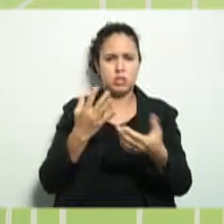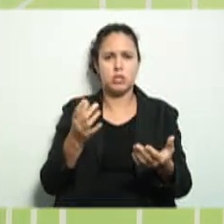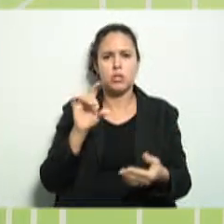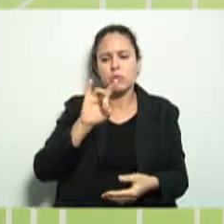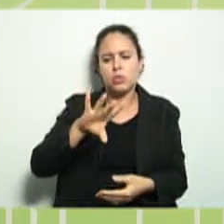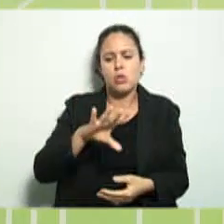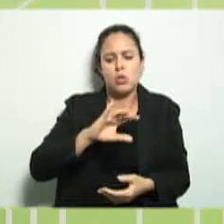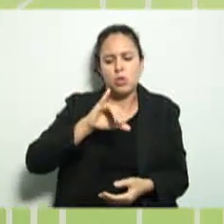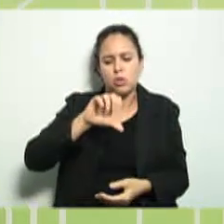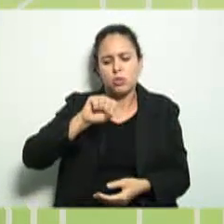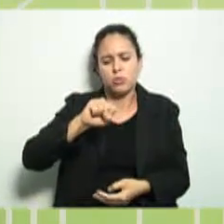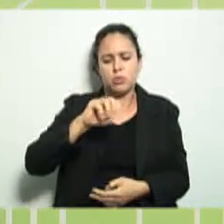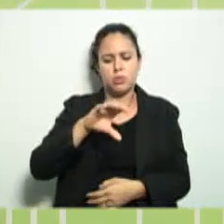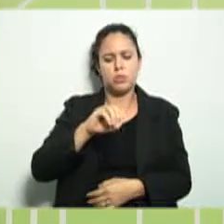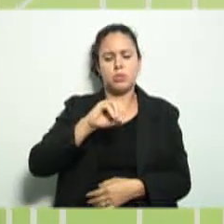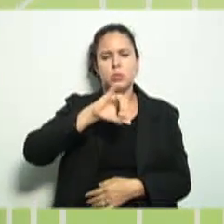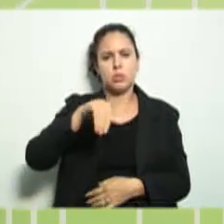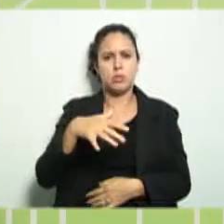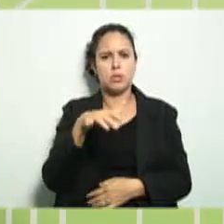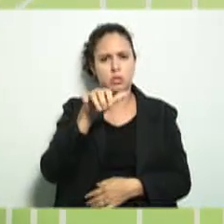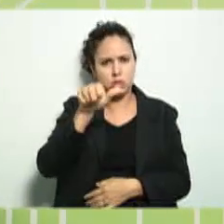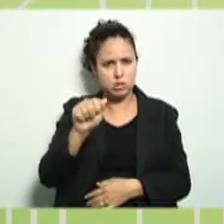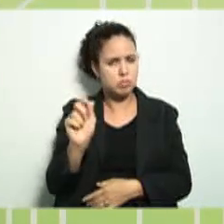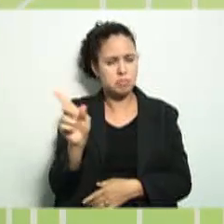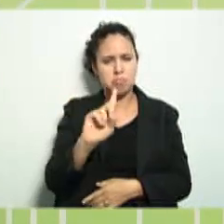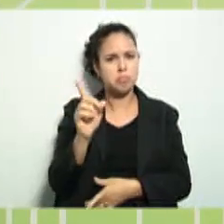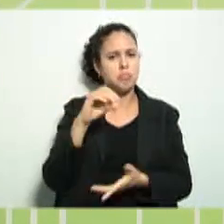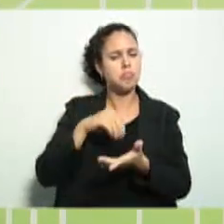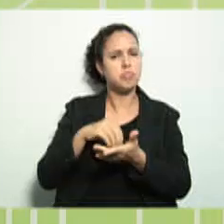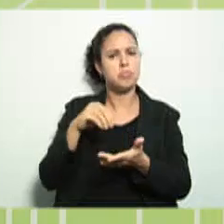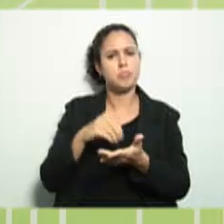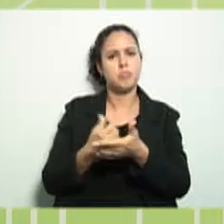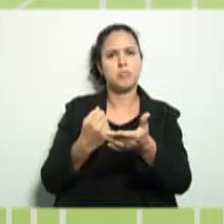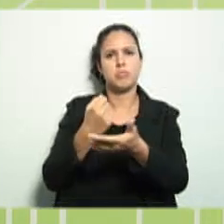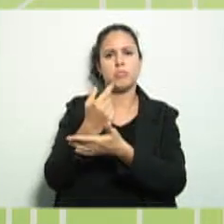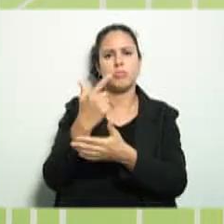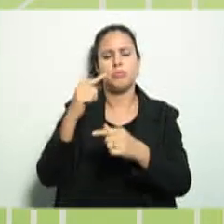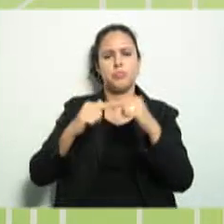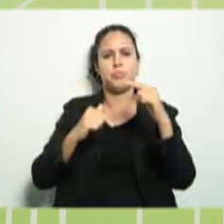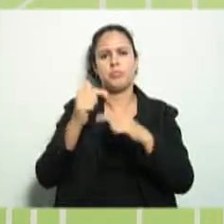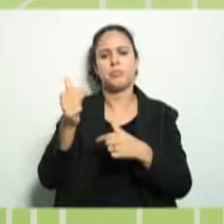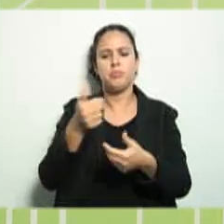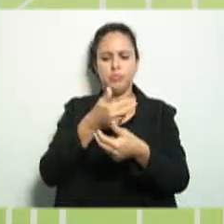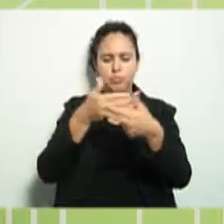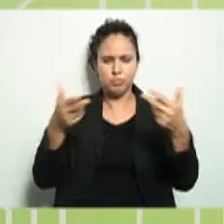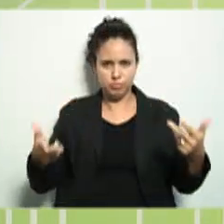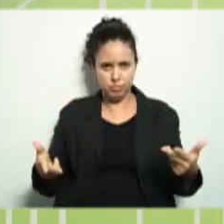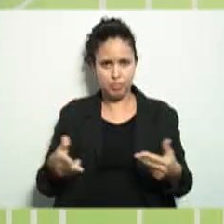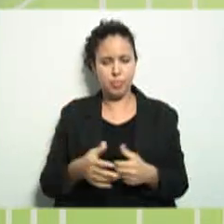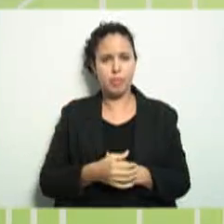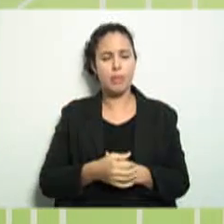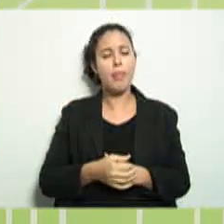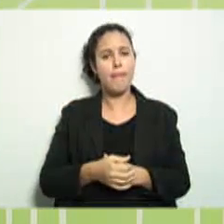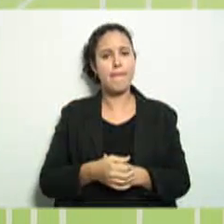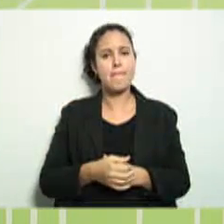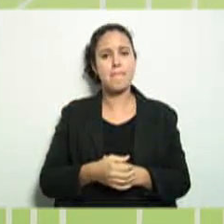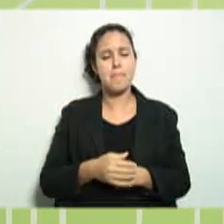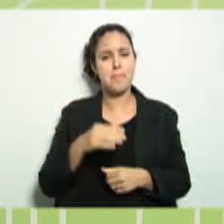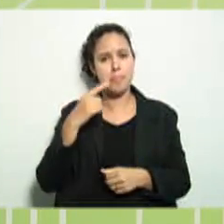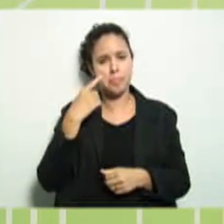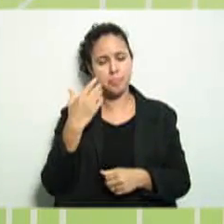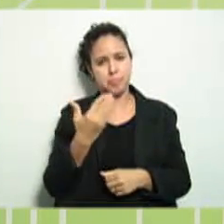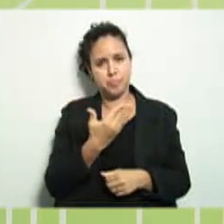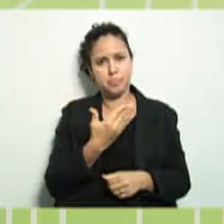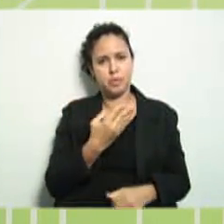texto, nós percebemos, segundo o comentário da professora Leide, percebemos no gráfico que a nossa produção de arroz